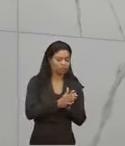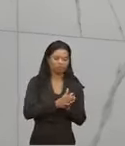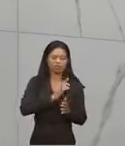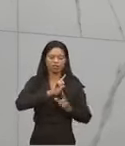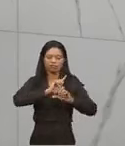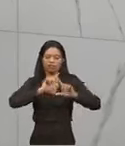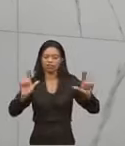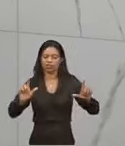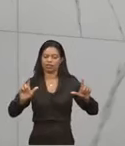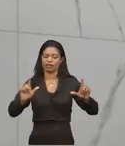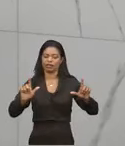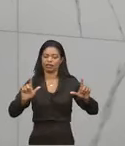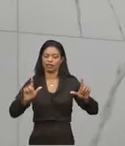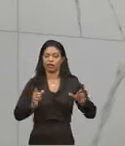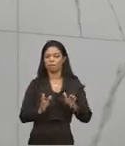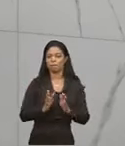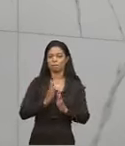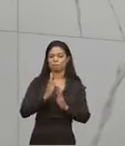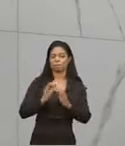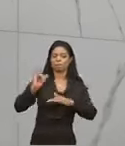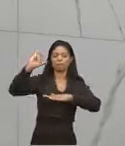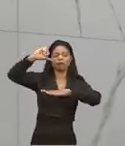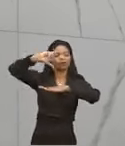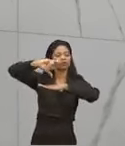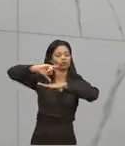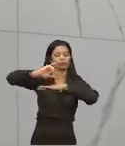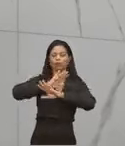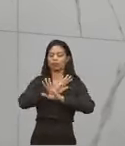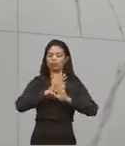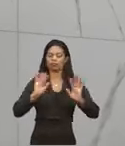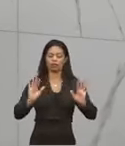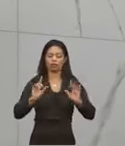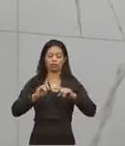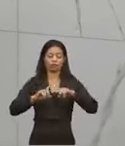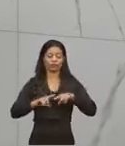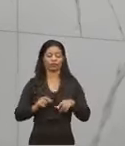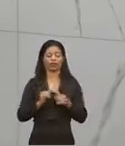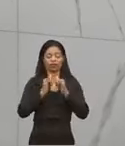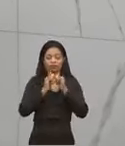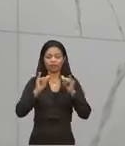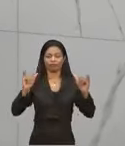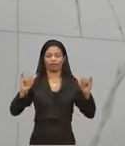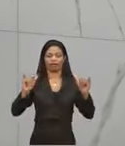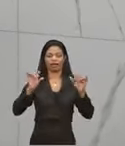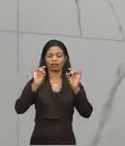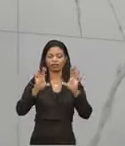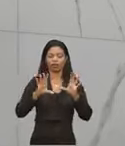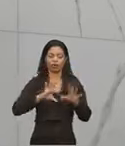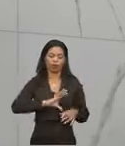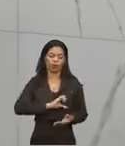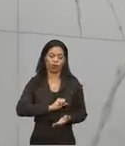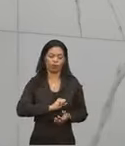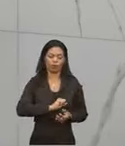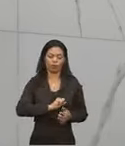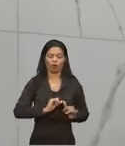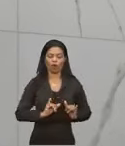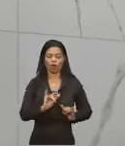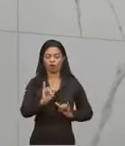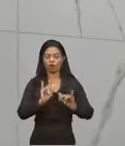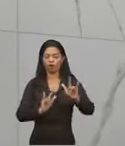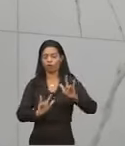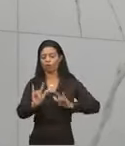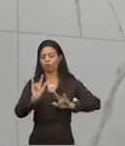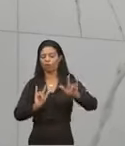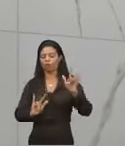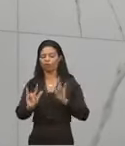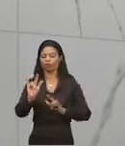vida. Sabe por quê? Porque a gente tem que pregar o amor às pessoas. A gente tem que pregar o amor às